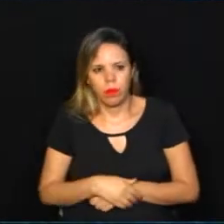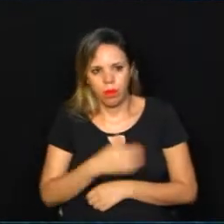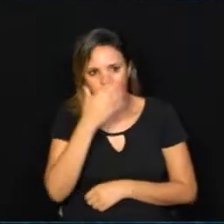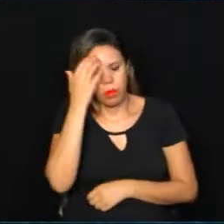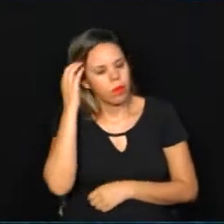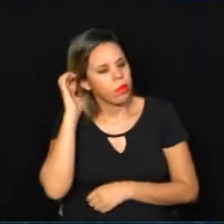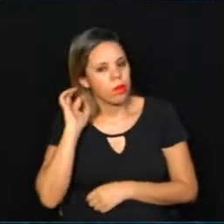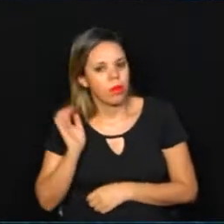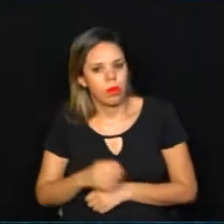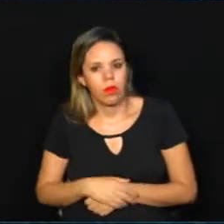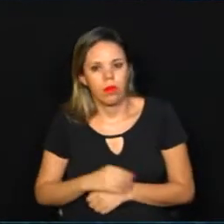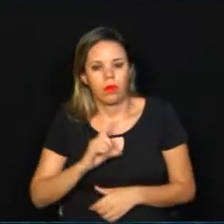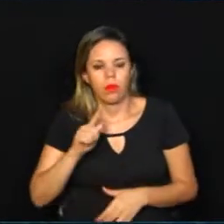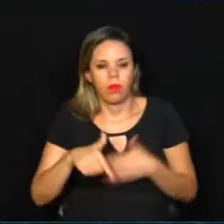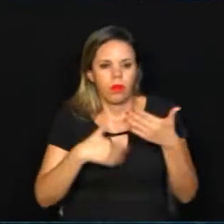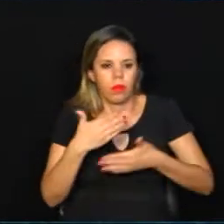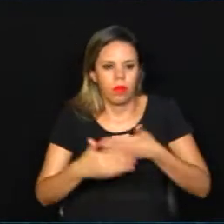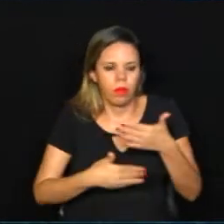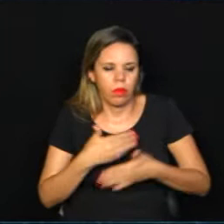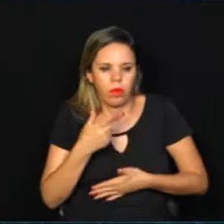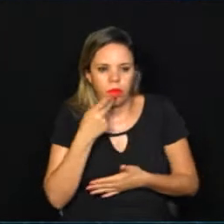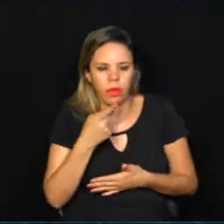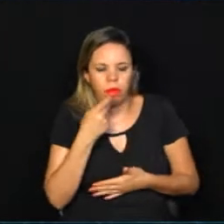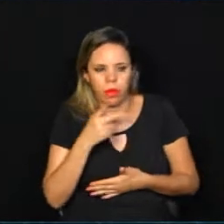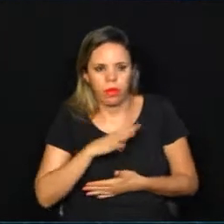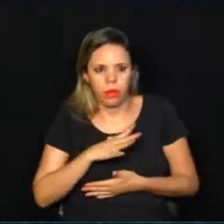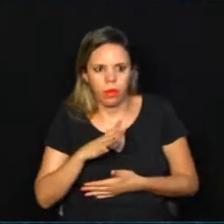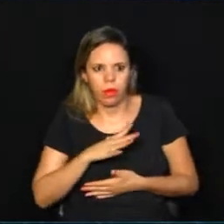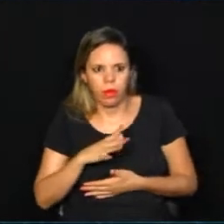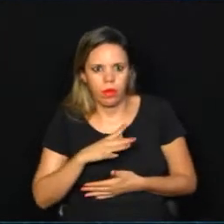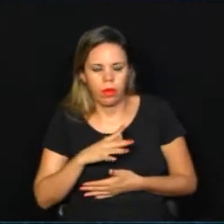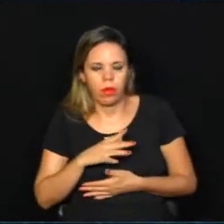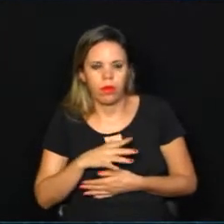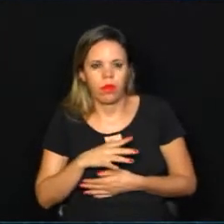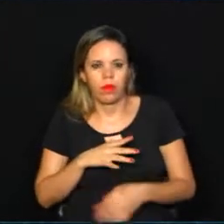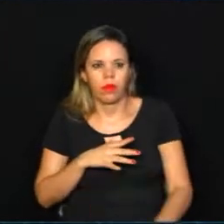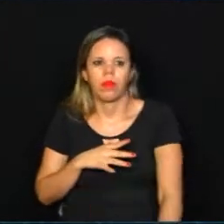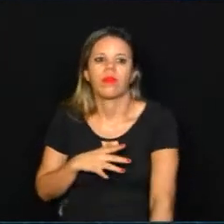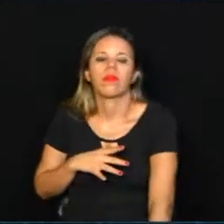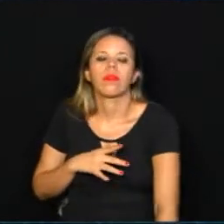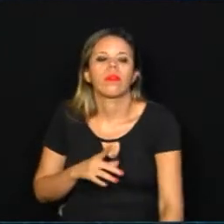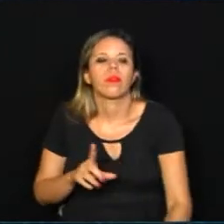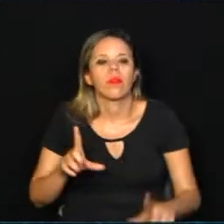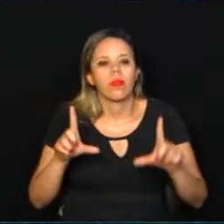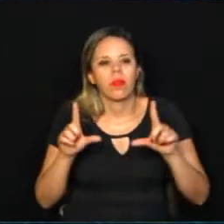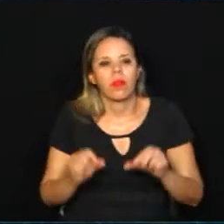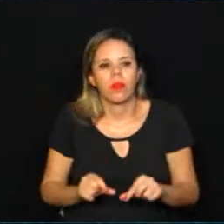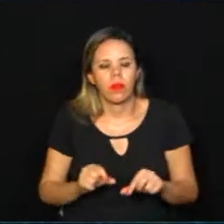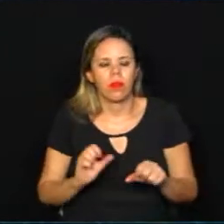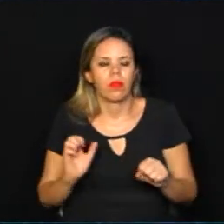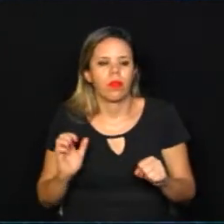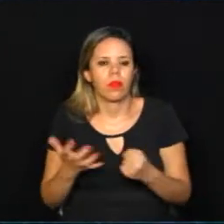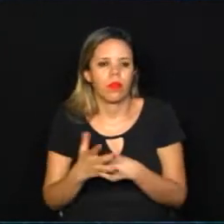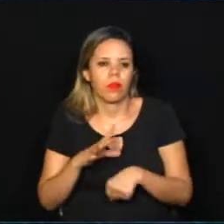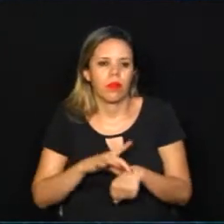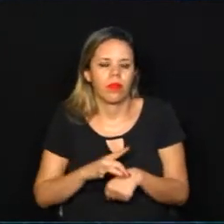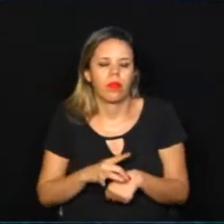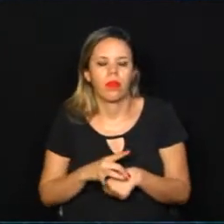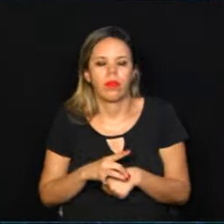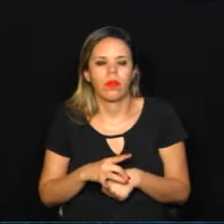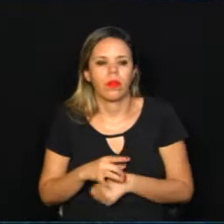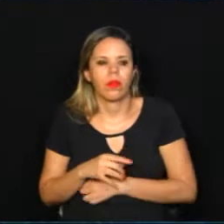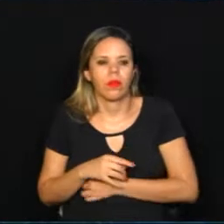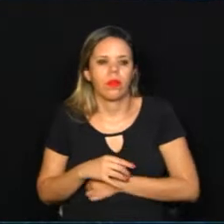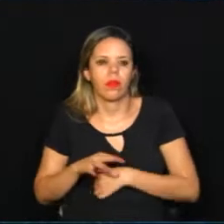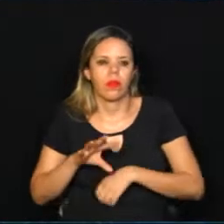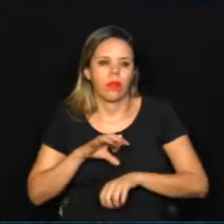5.529. Aí, na sequência, nós vamos falar das cidades que têm aí menos de 5 mil casos da doença. A gente pode